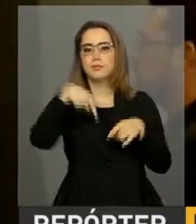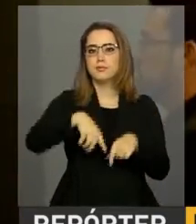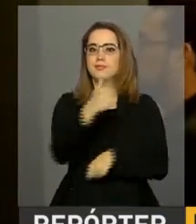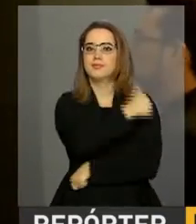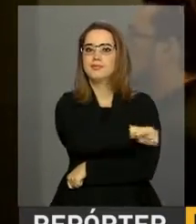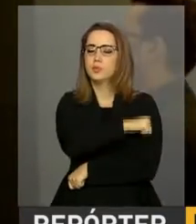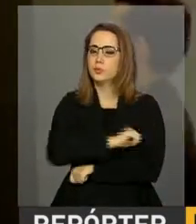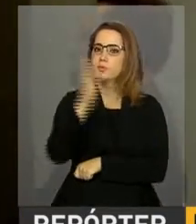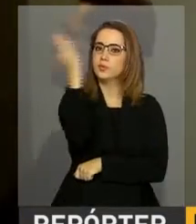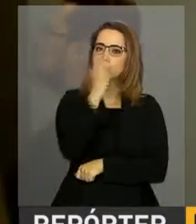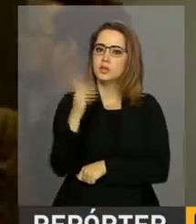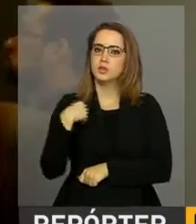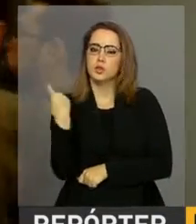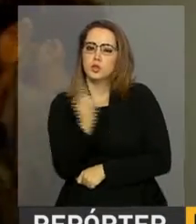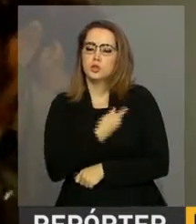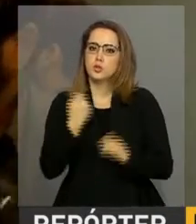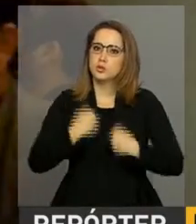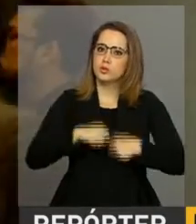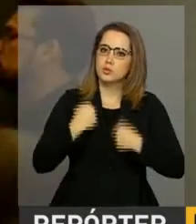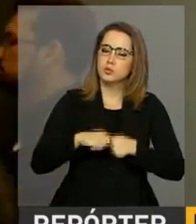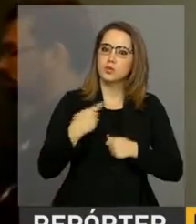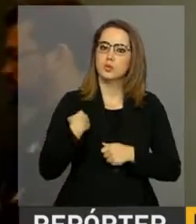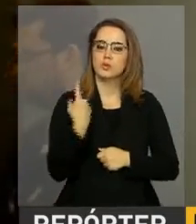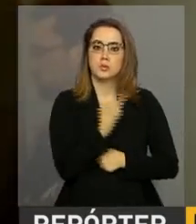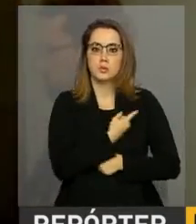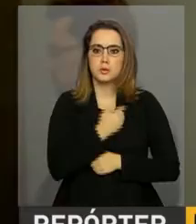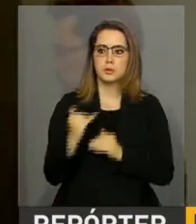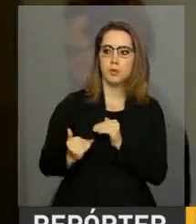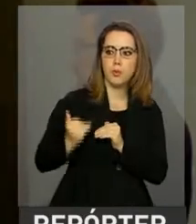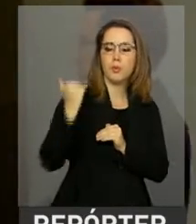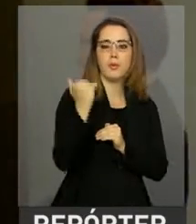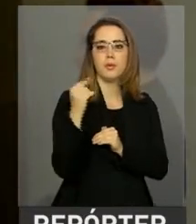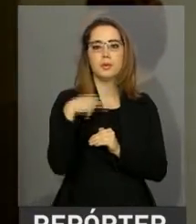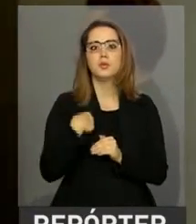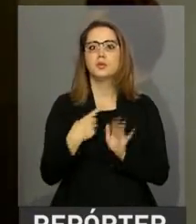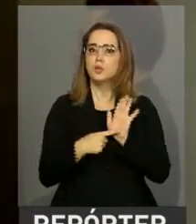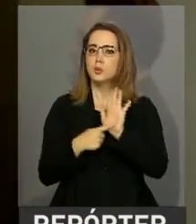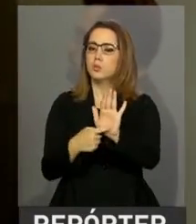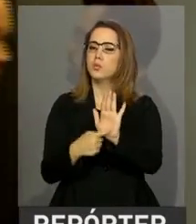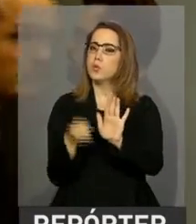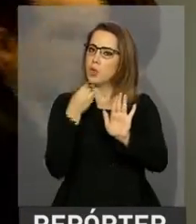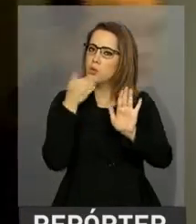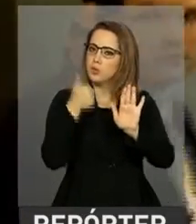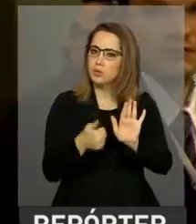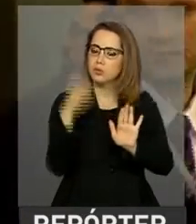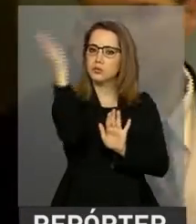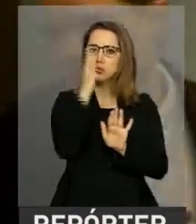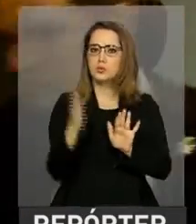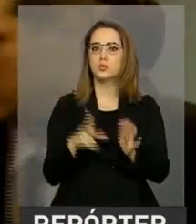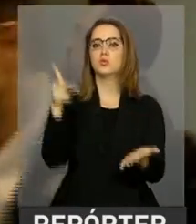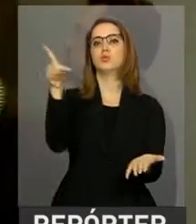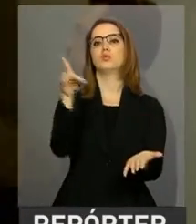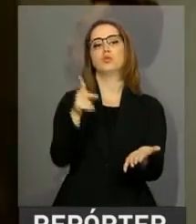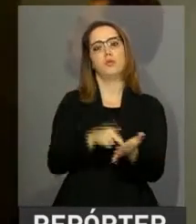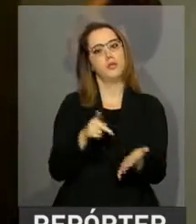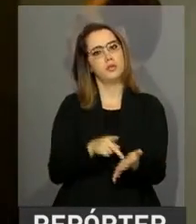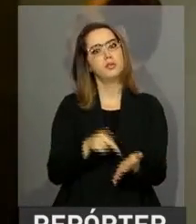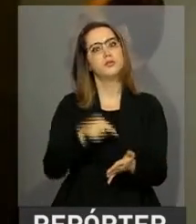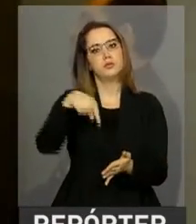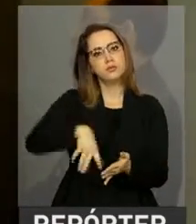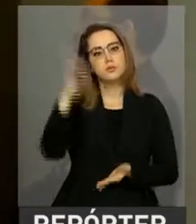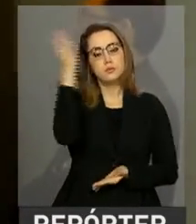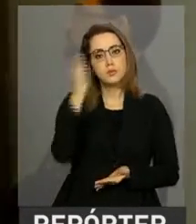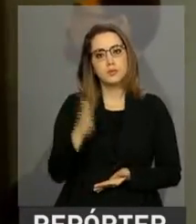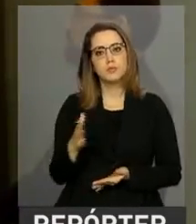que nós temos que maximizar o uso desse tempo e desse espaço para projetar coisas positivas do Brasil, coisas verdadeiras do Brasil e